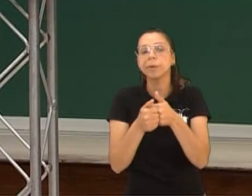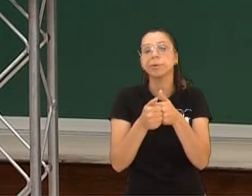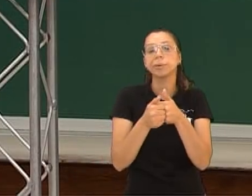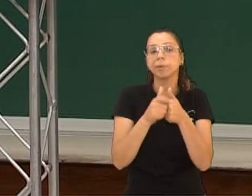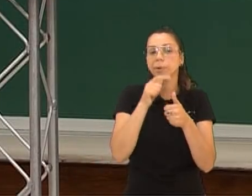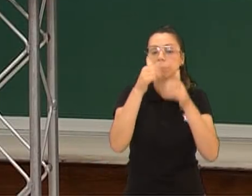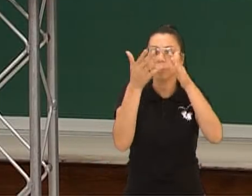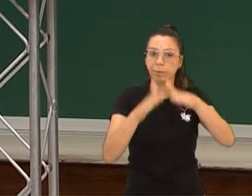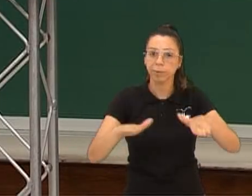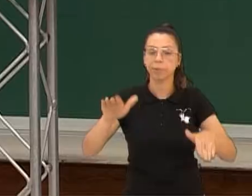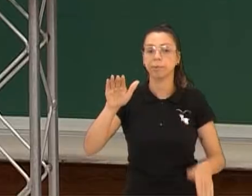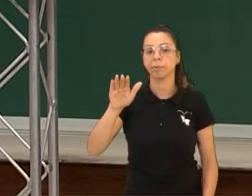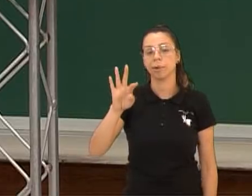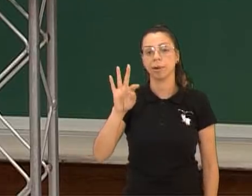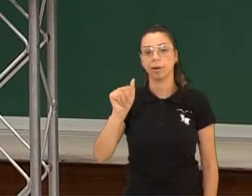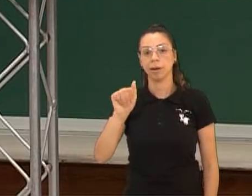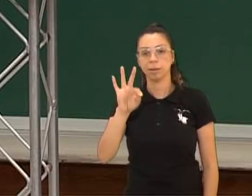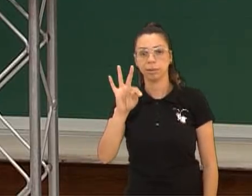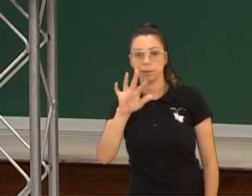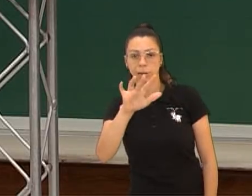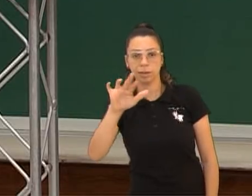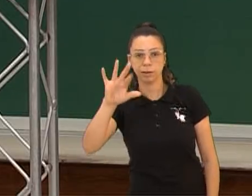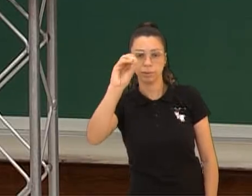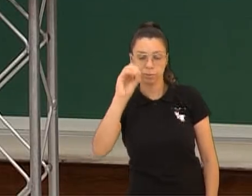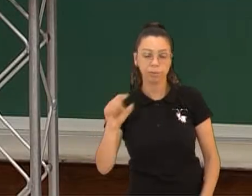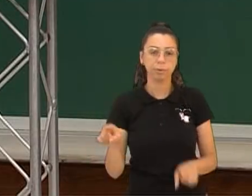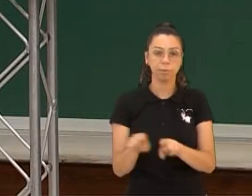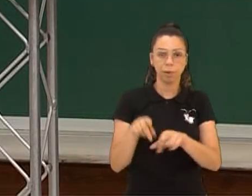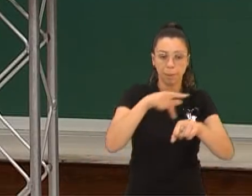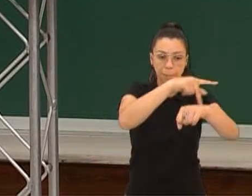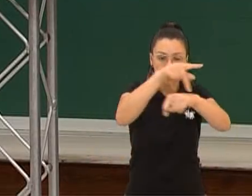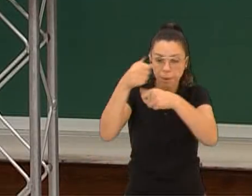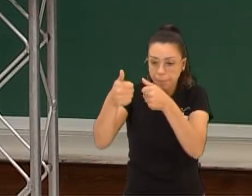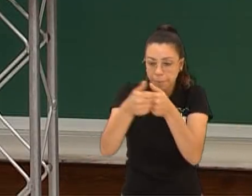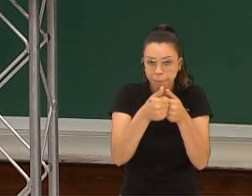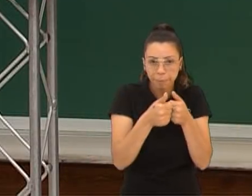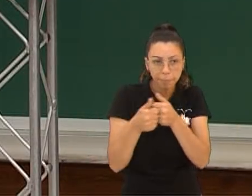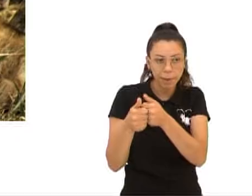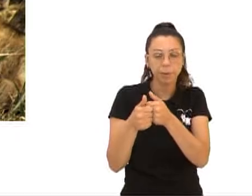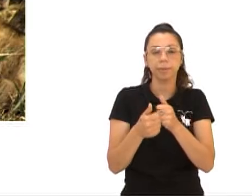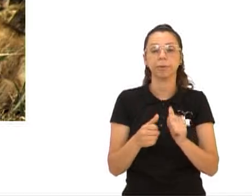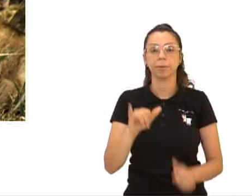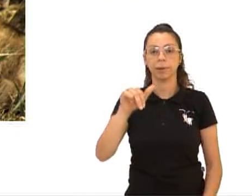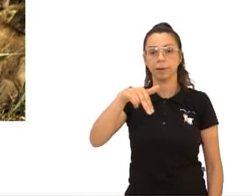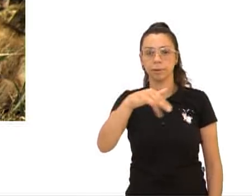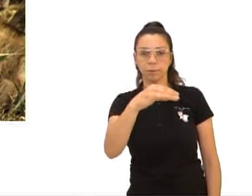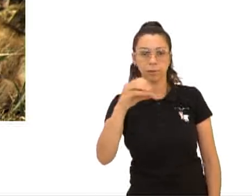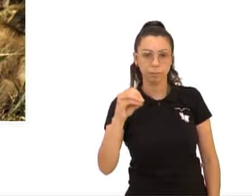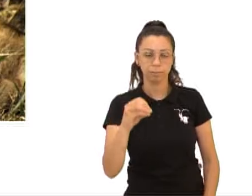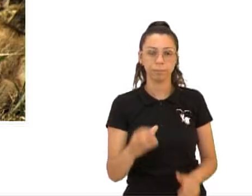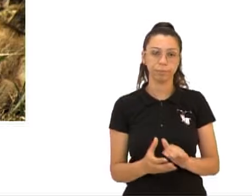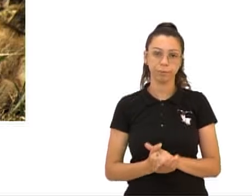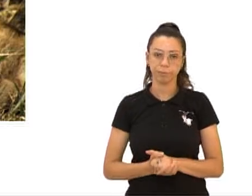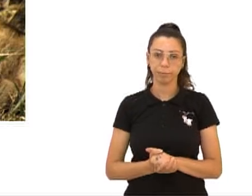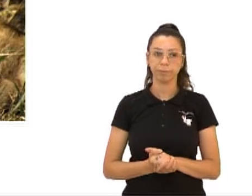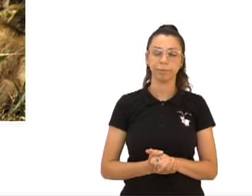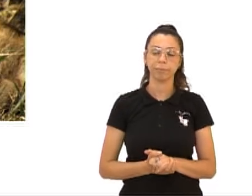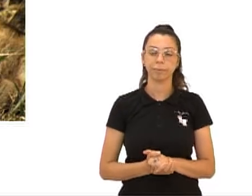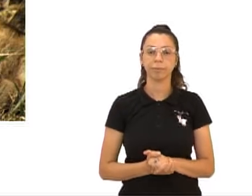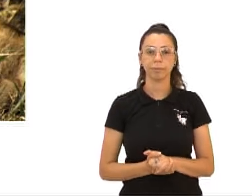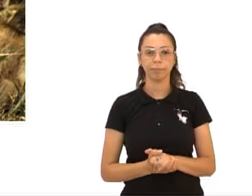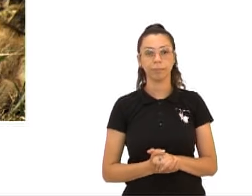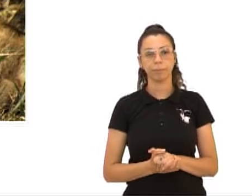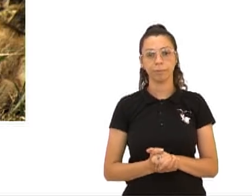dos países costeiros, né, tanto no Oceano Atlântico como no Oceano Índico. Aí